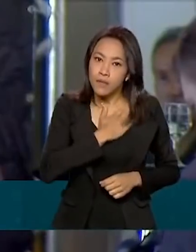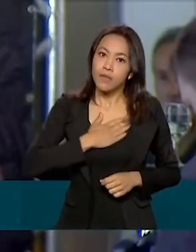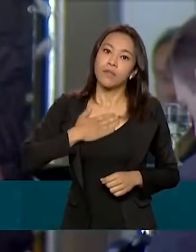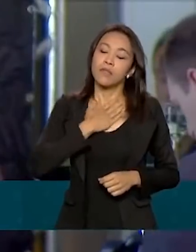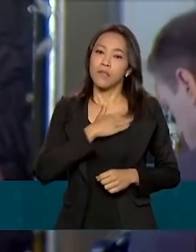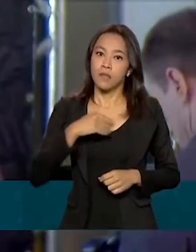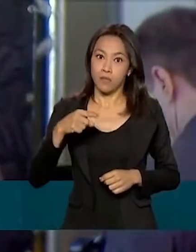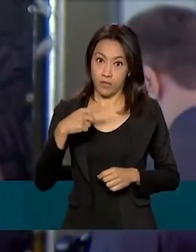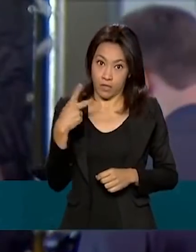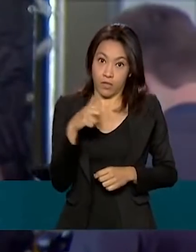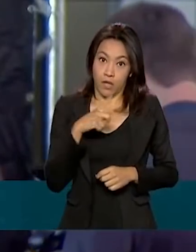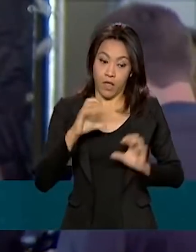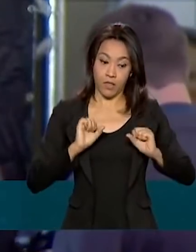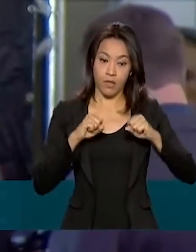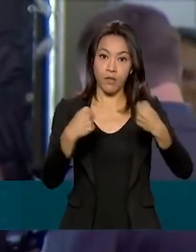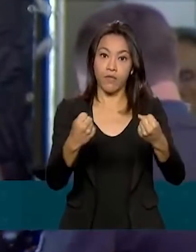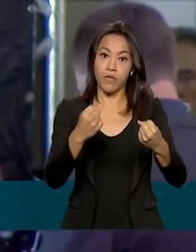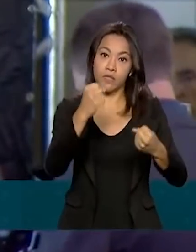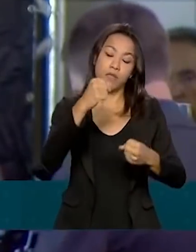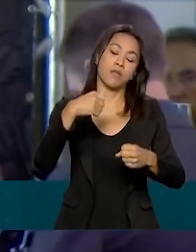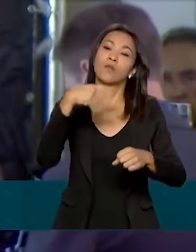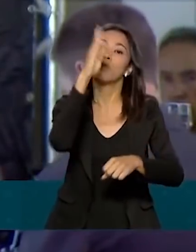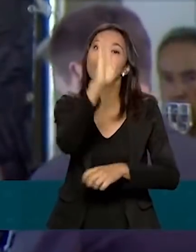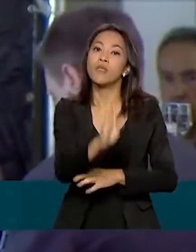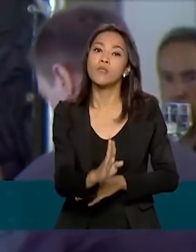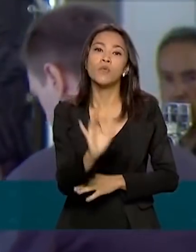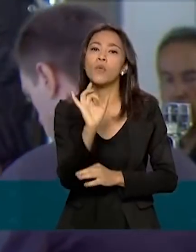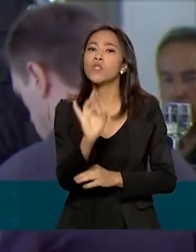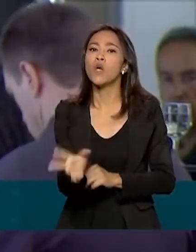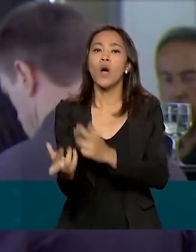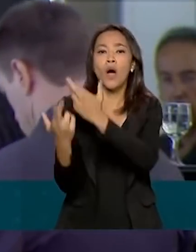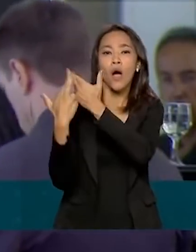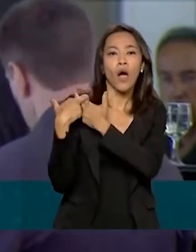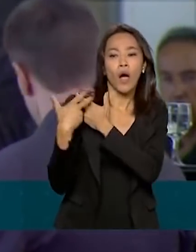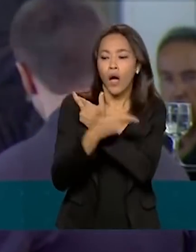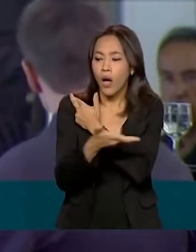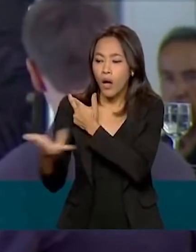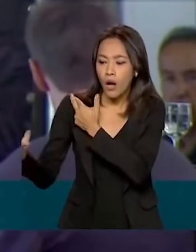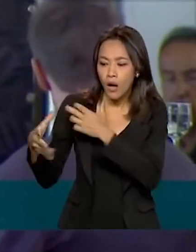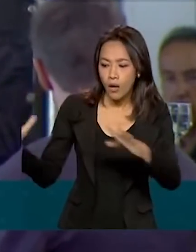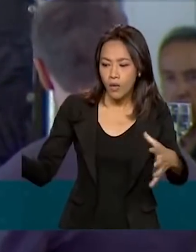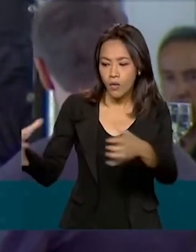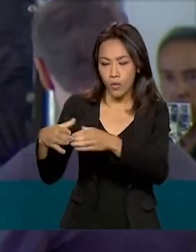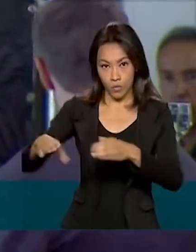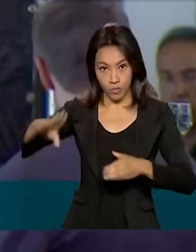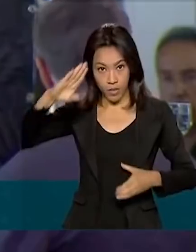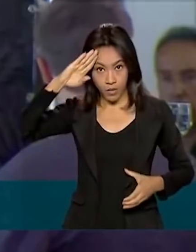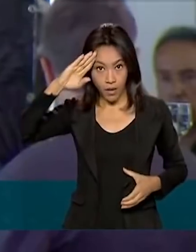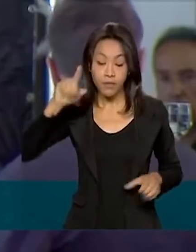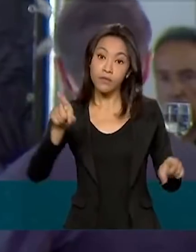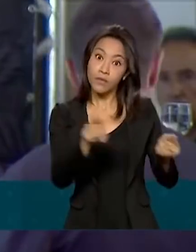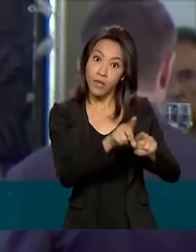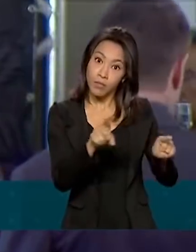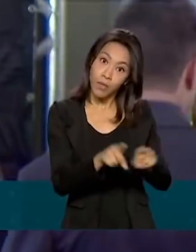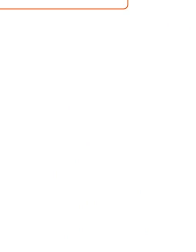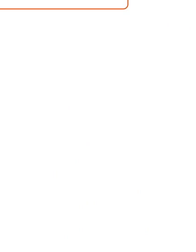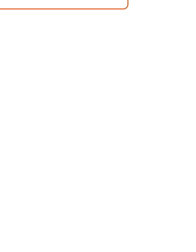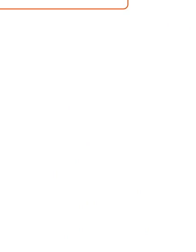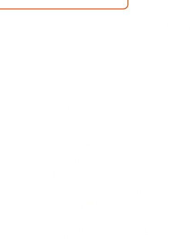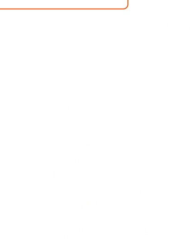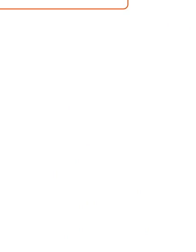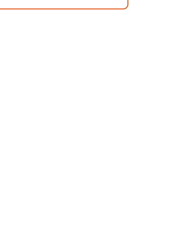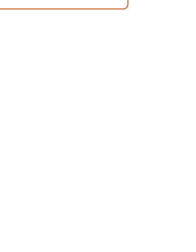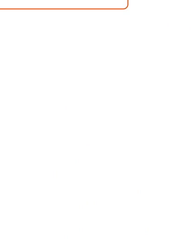defesa nacional não cabe exclusivamente aos militares. Ao contrário, cabe ao Estado brasileiro.